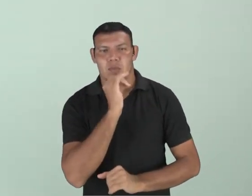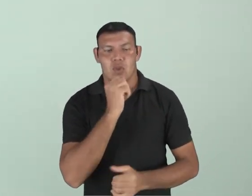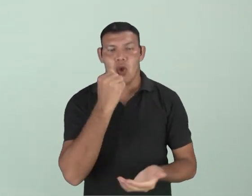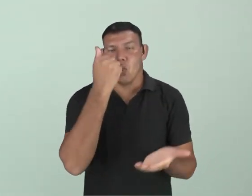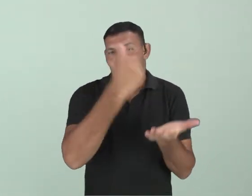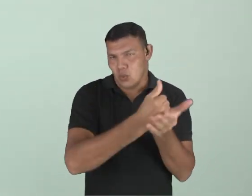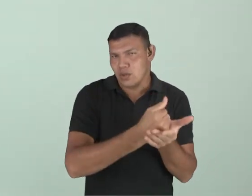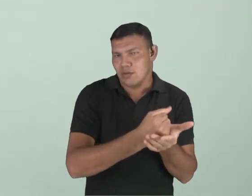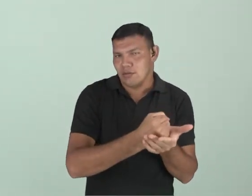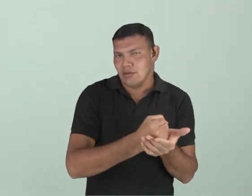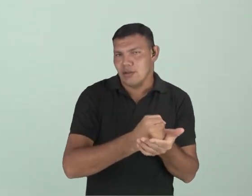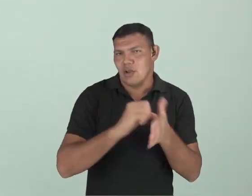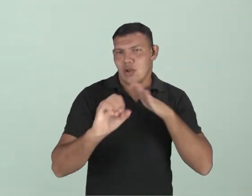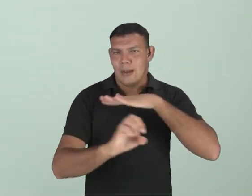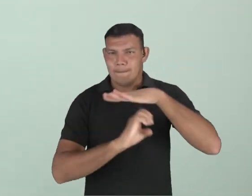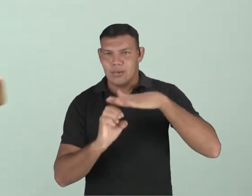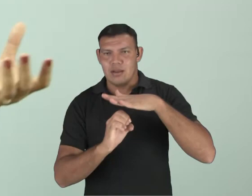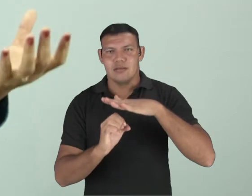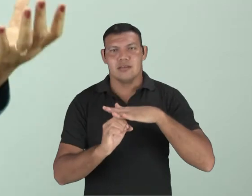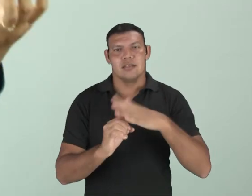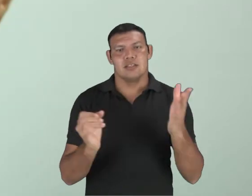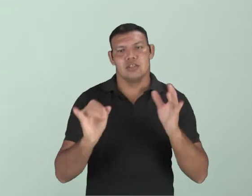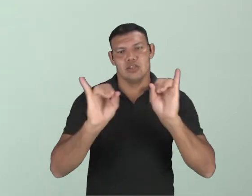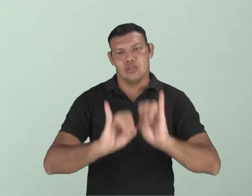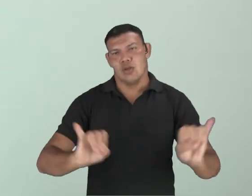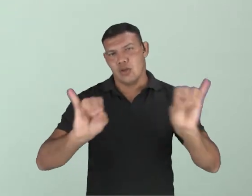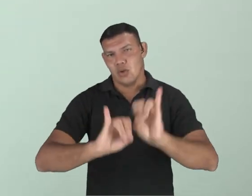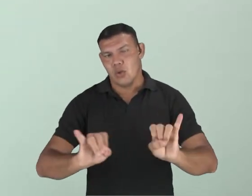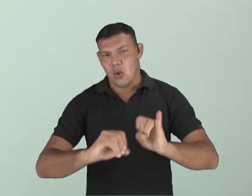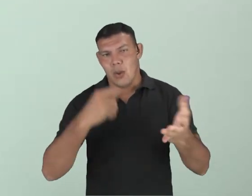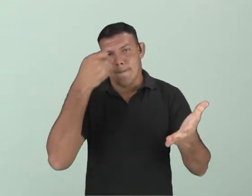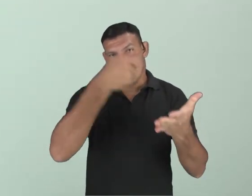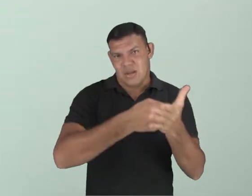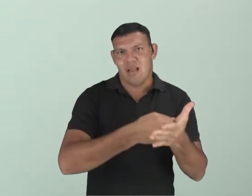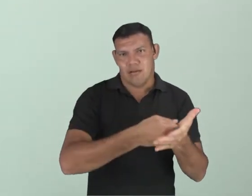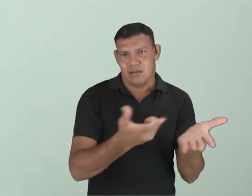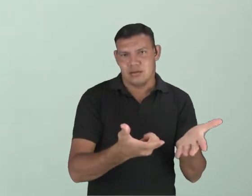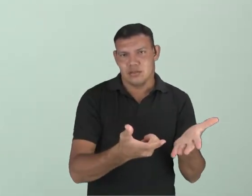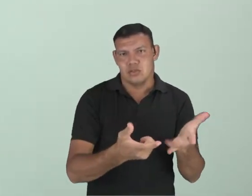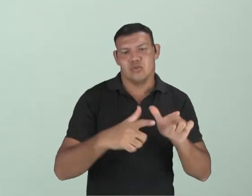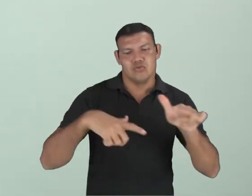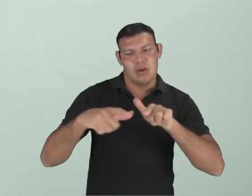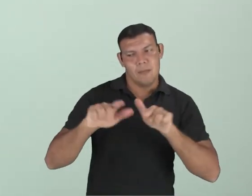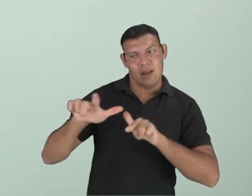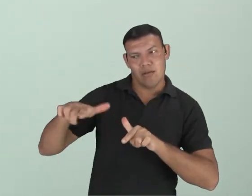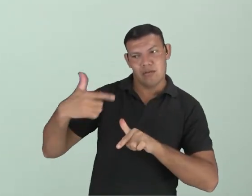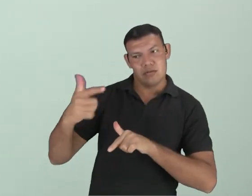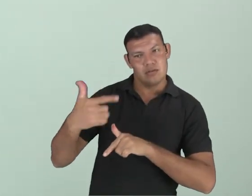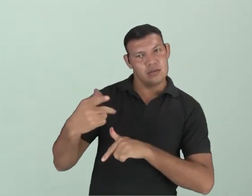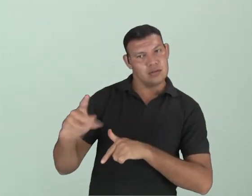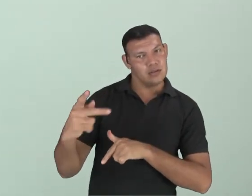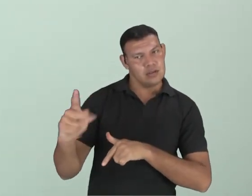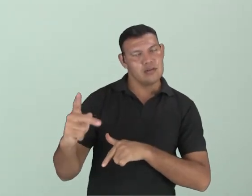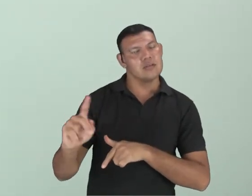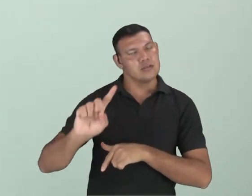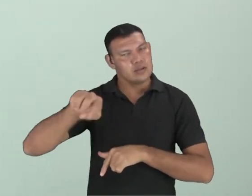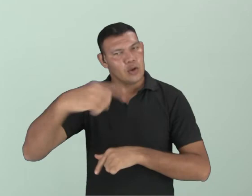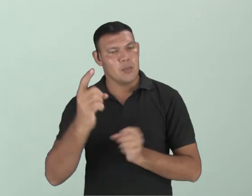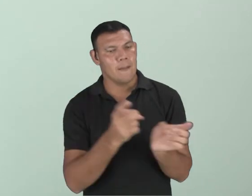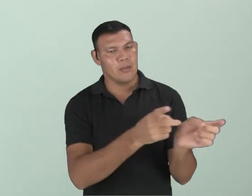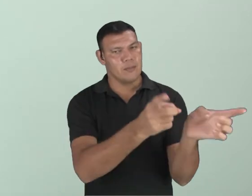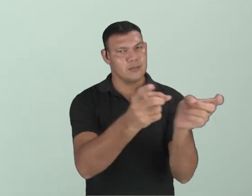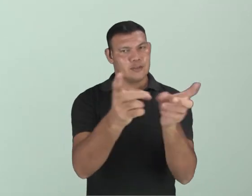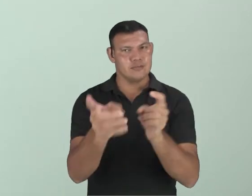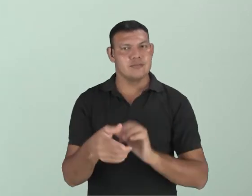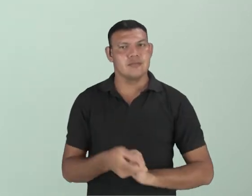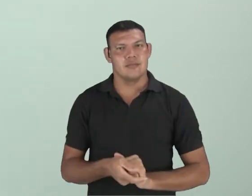todo o trabalho e aí nós vamos pagar por esse trabalho e a partir desse trabalho nós vamos vender. É o que acontece,